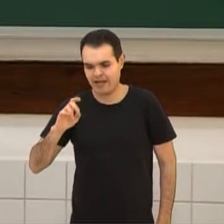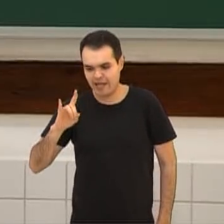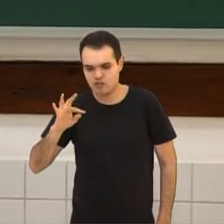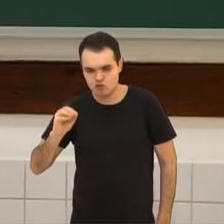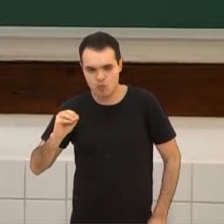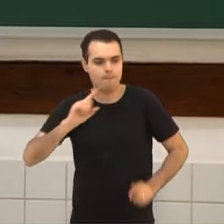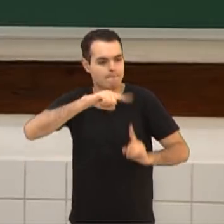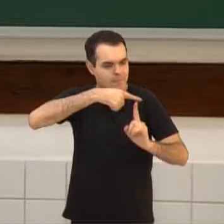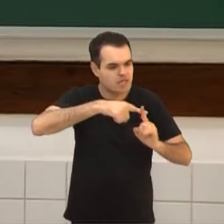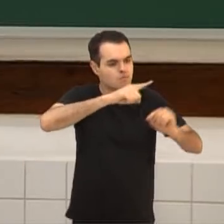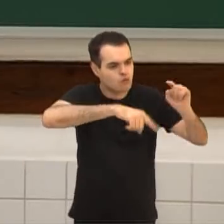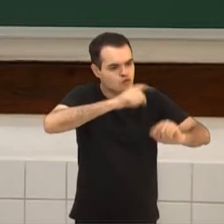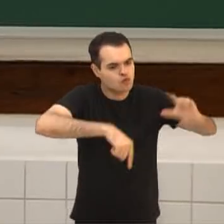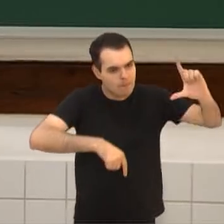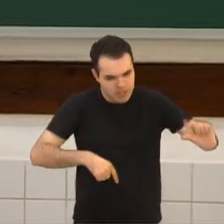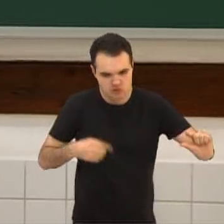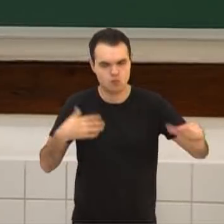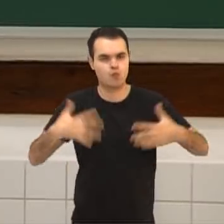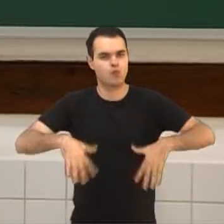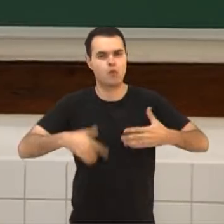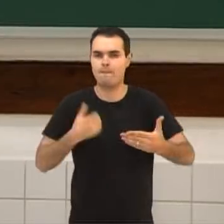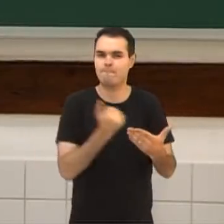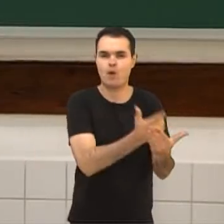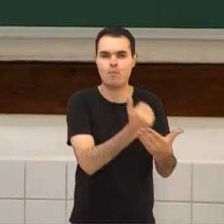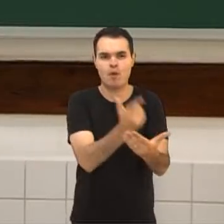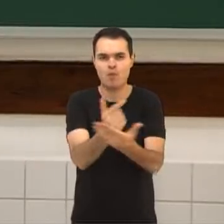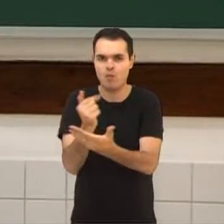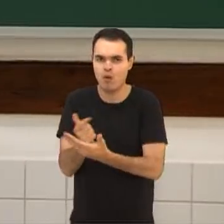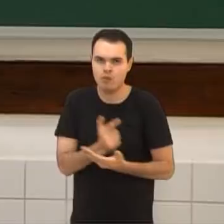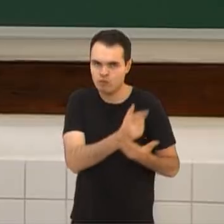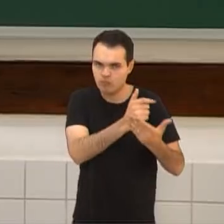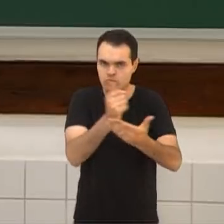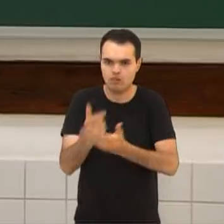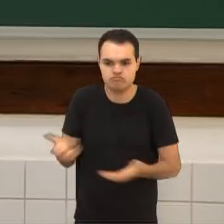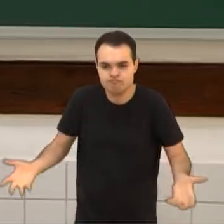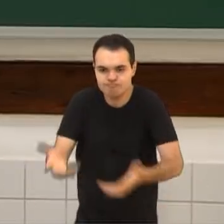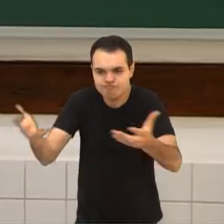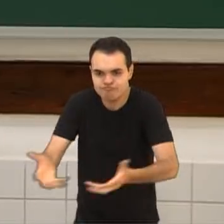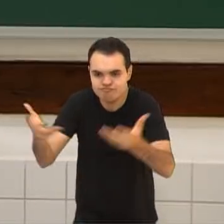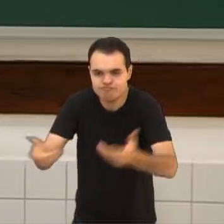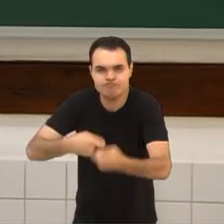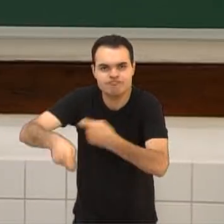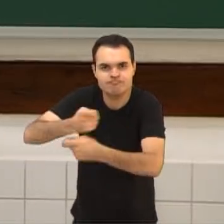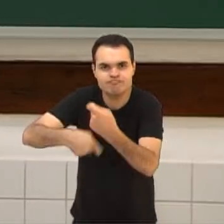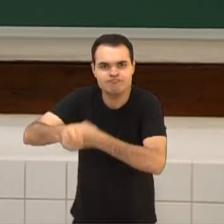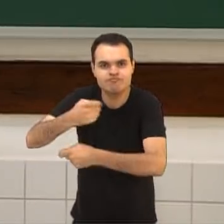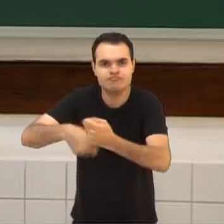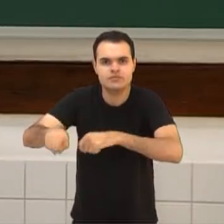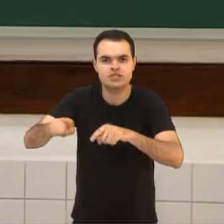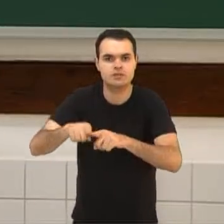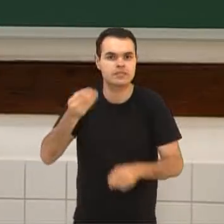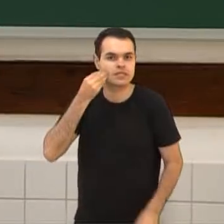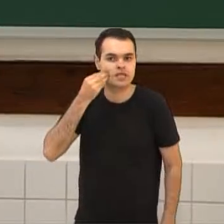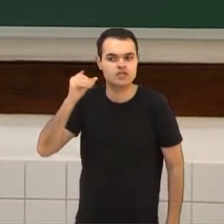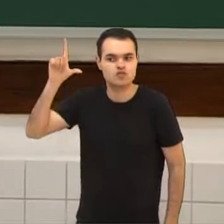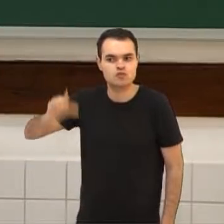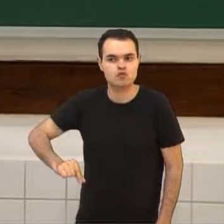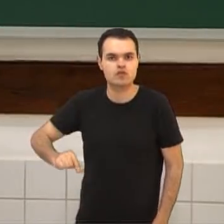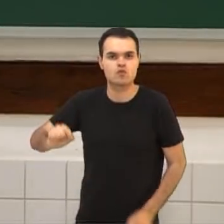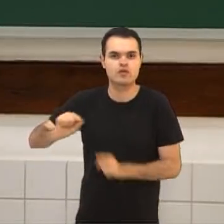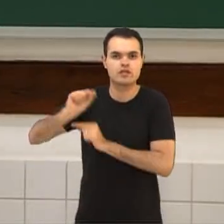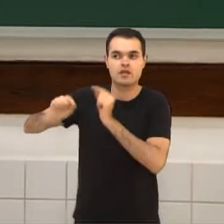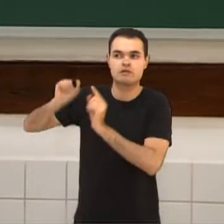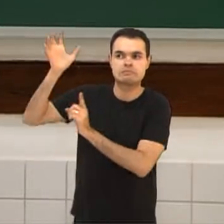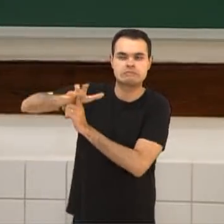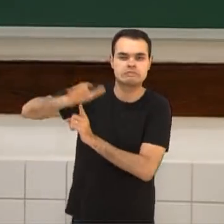com valor mais baixo. Tudo isso, percebe, incentivar o consumo e tentar diminuir os efeitos dessa